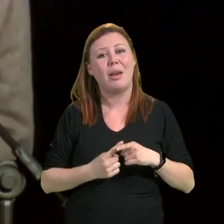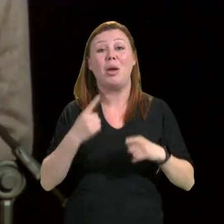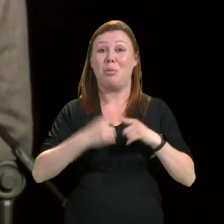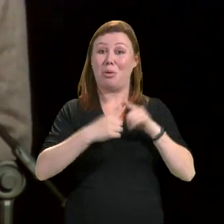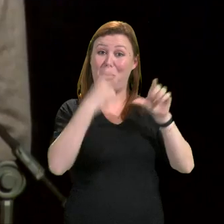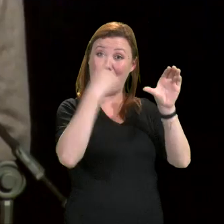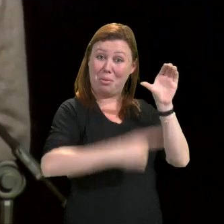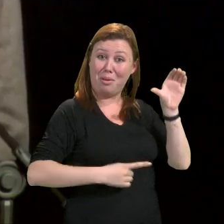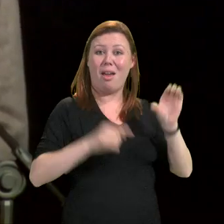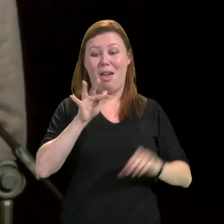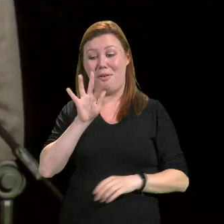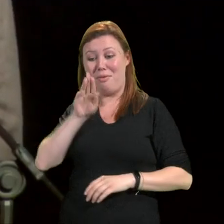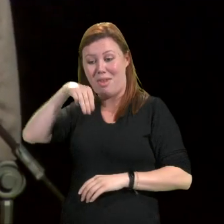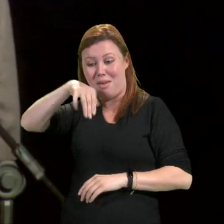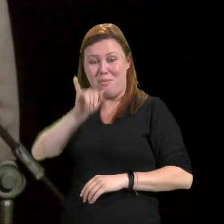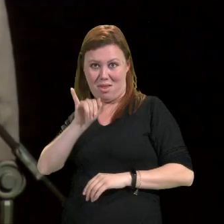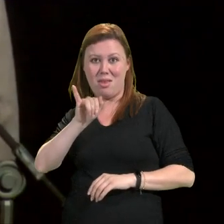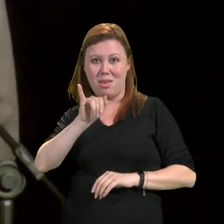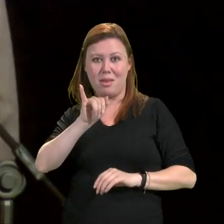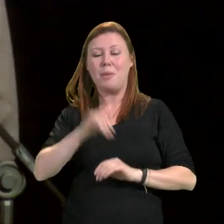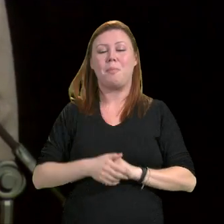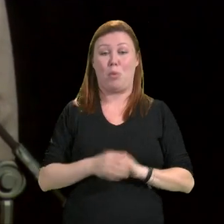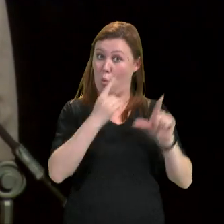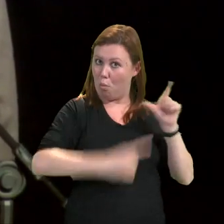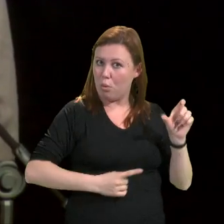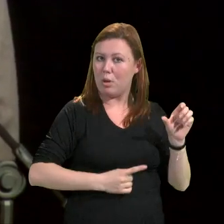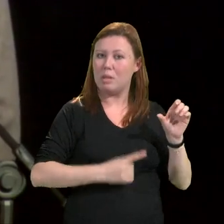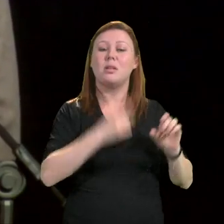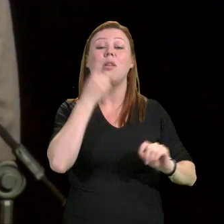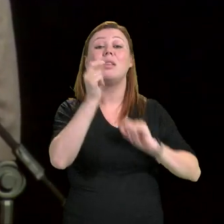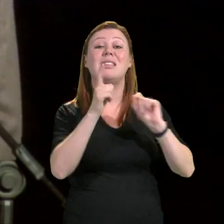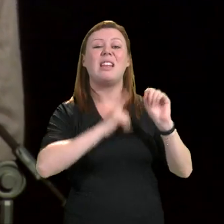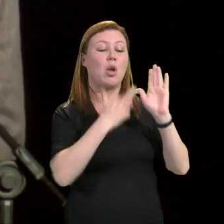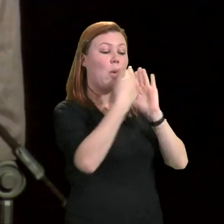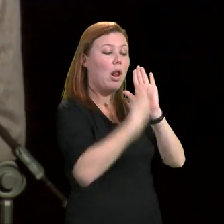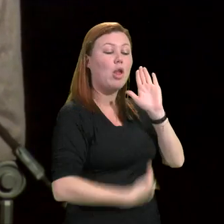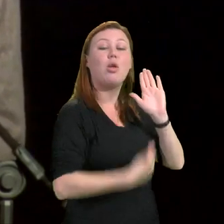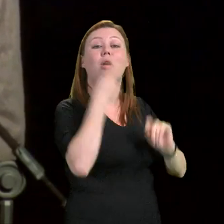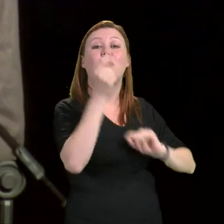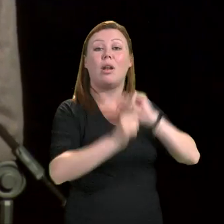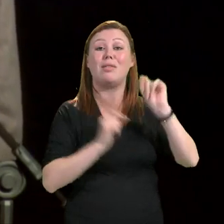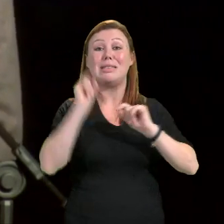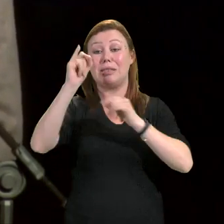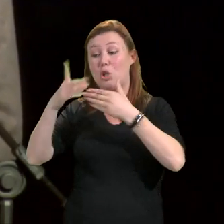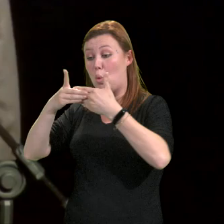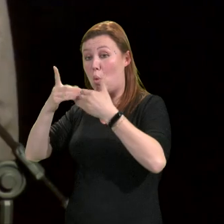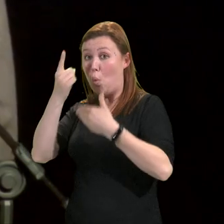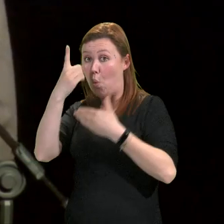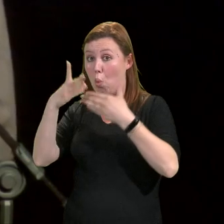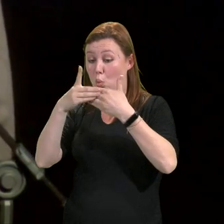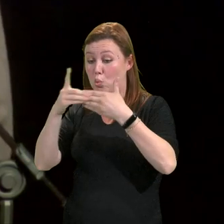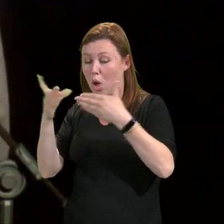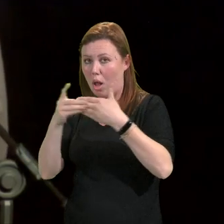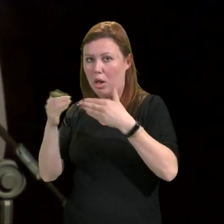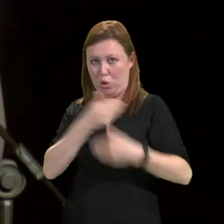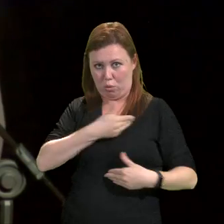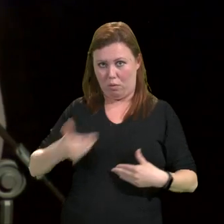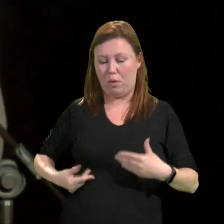FMI, comunista, tem um relatório que diz que a cada dólar investido em ciência, tecnologia e inovação,